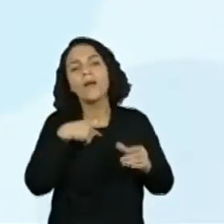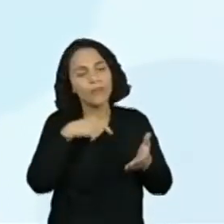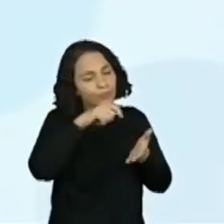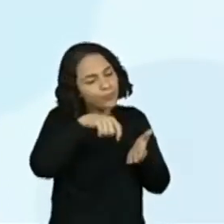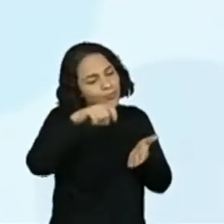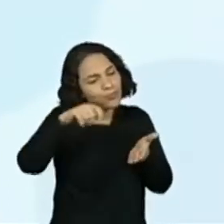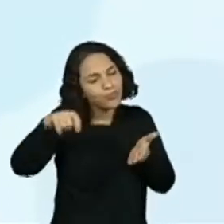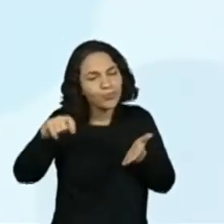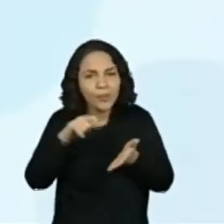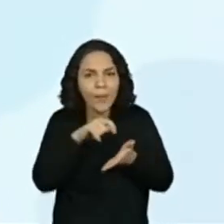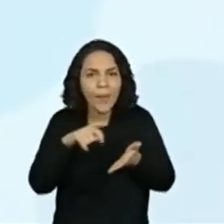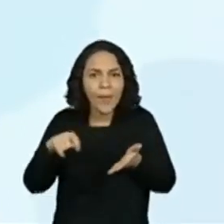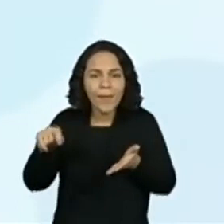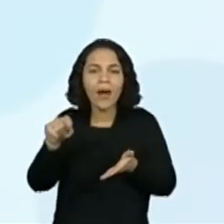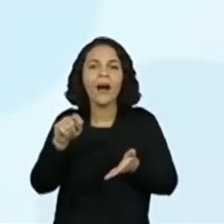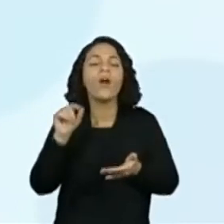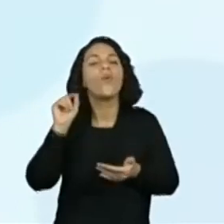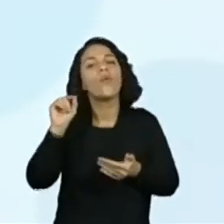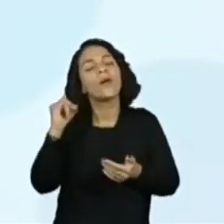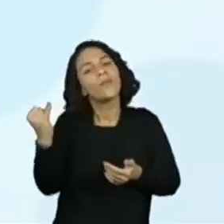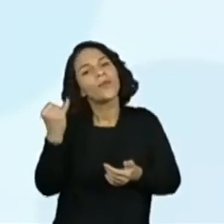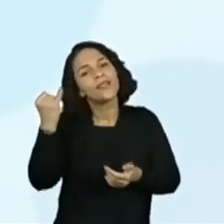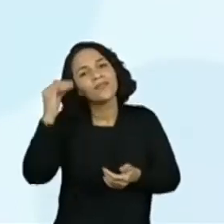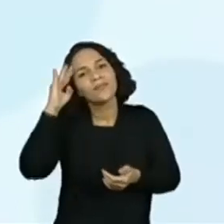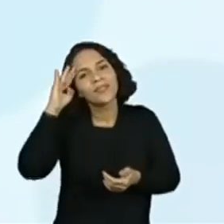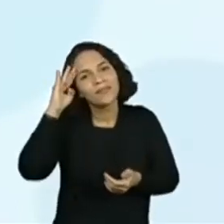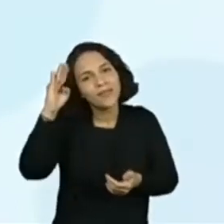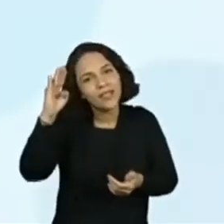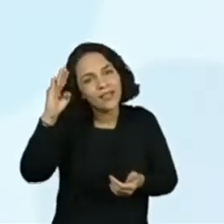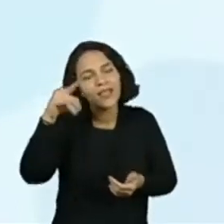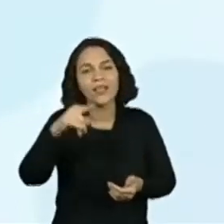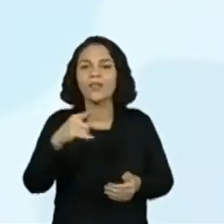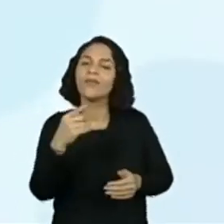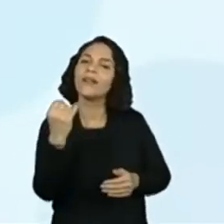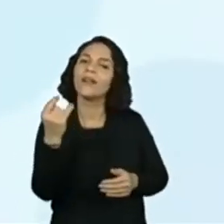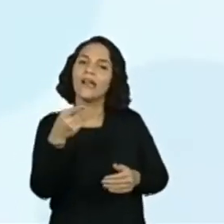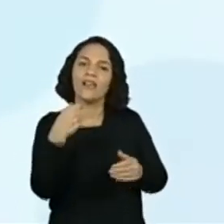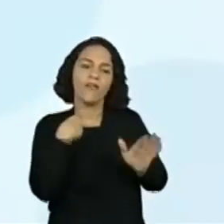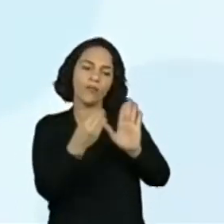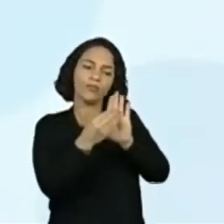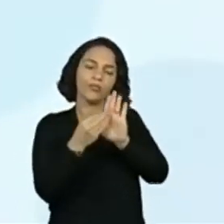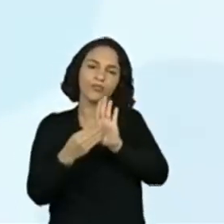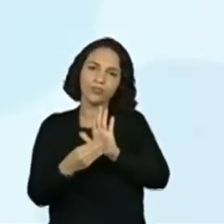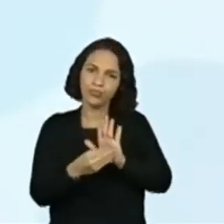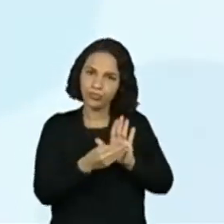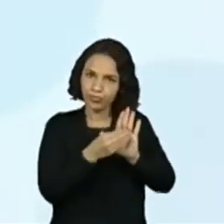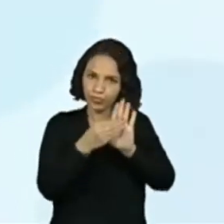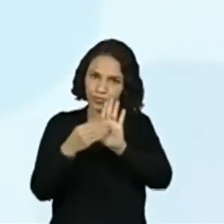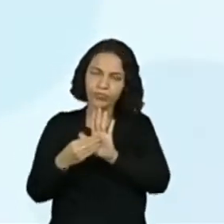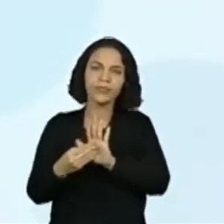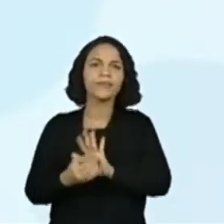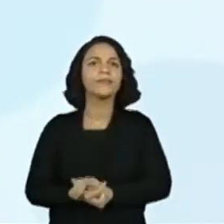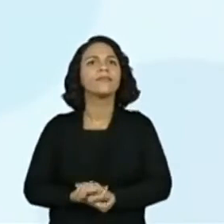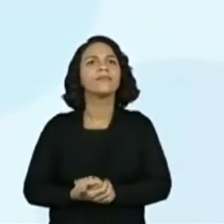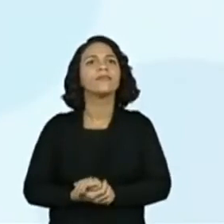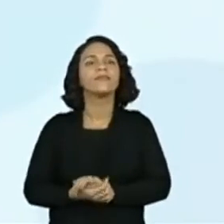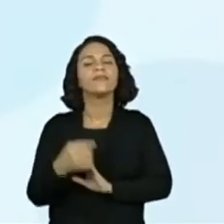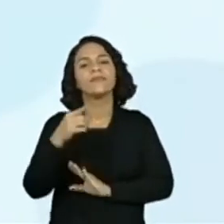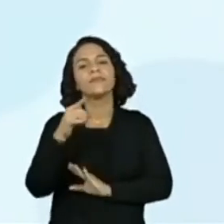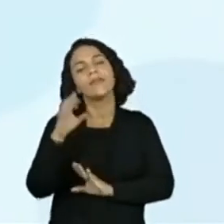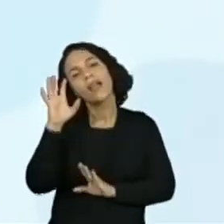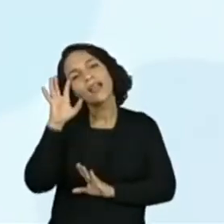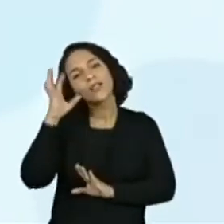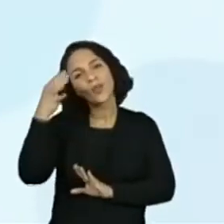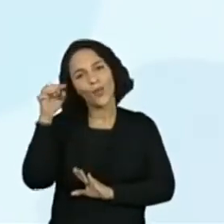marcação daqueles pontos bem importantes, não é? Dos dados que eu vou precisar usar para resolver aí